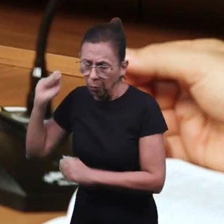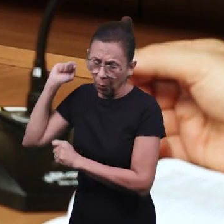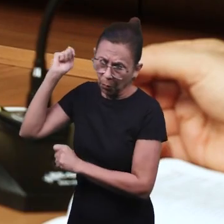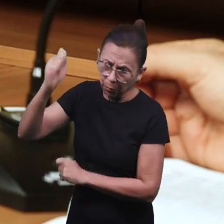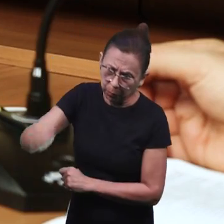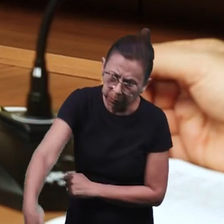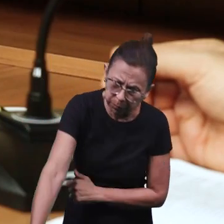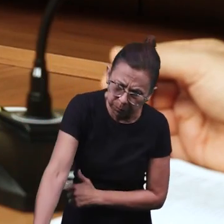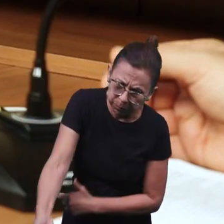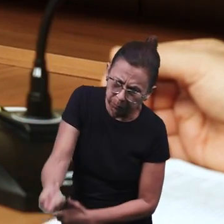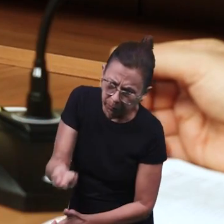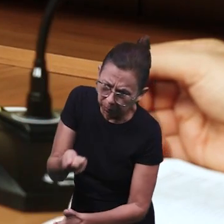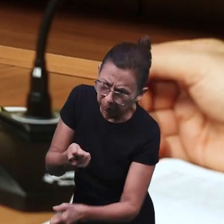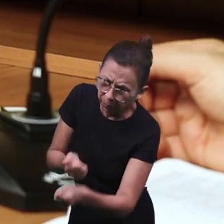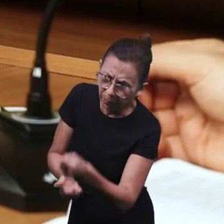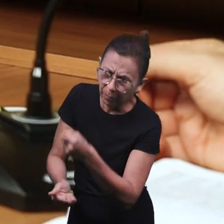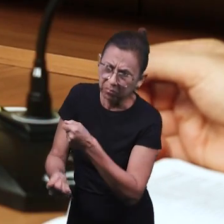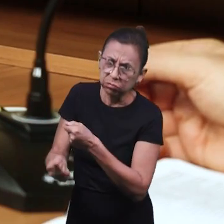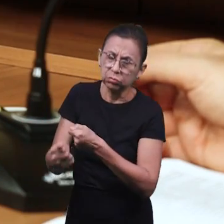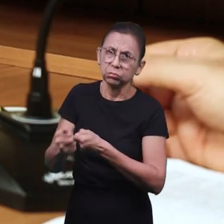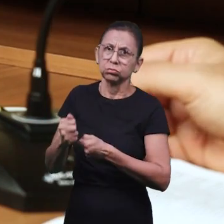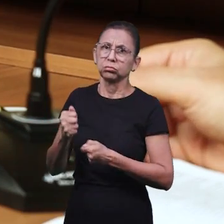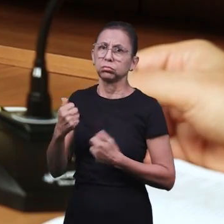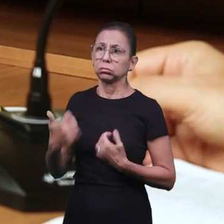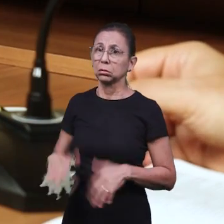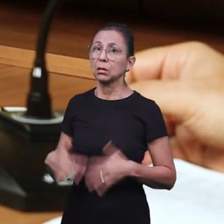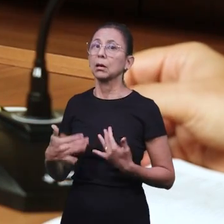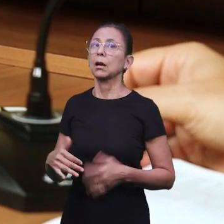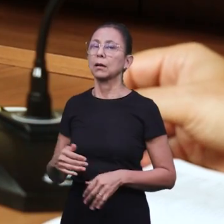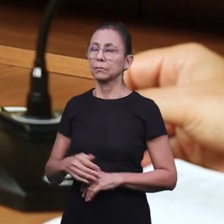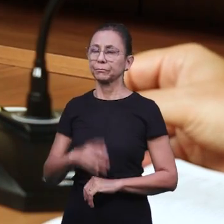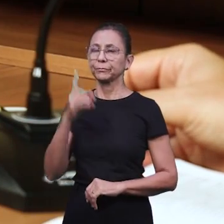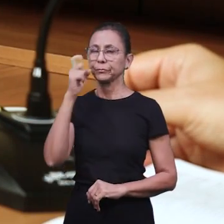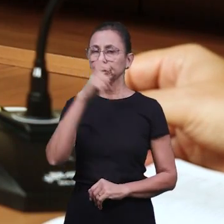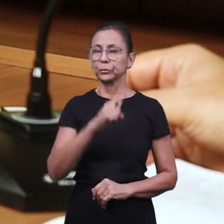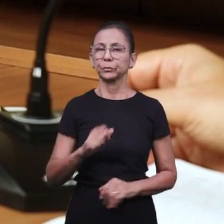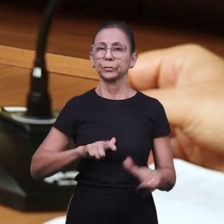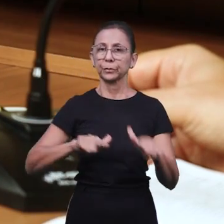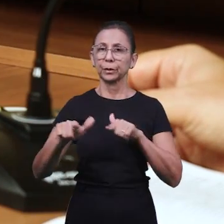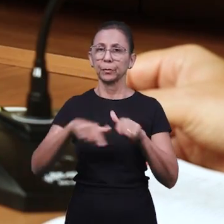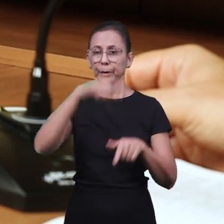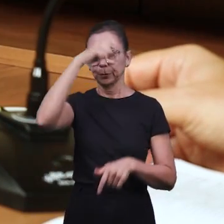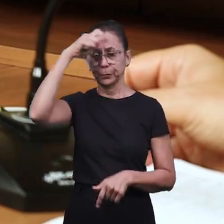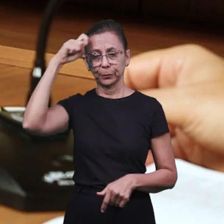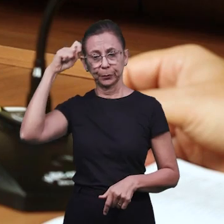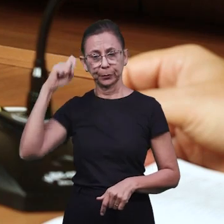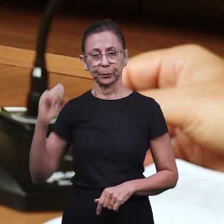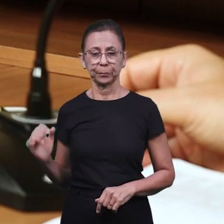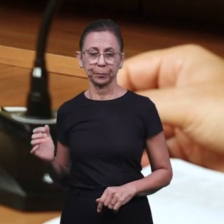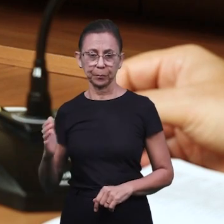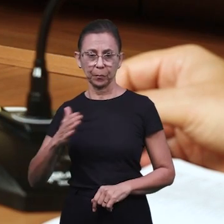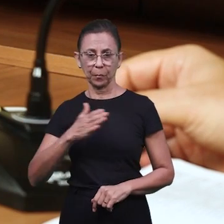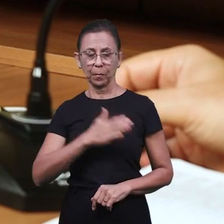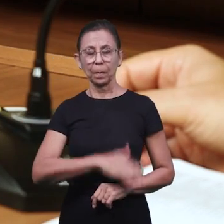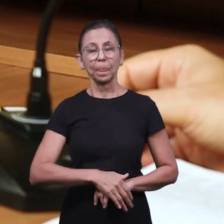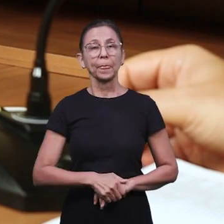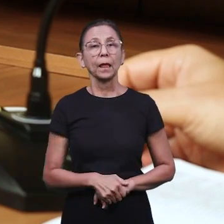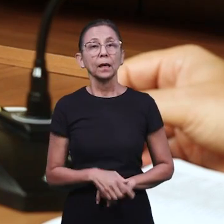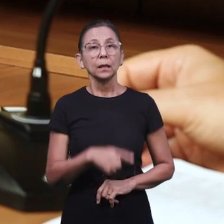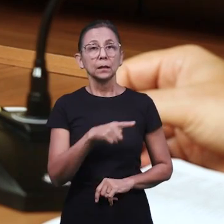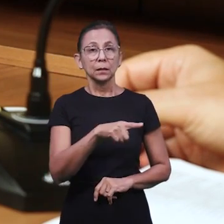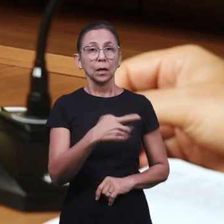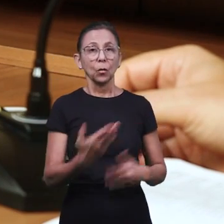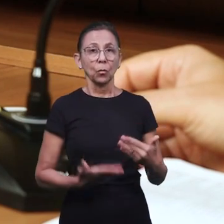O interessante é que quando ele chega, ele ora. Eliezer ora e diz assim: me dá um bom encontro. Eu quero um